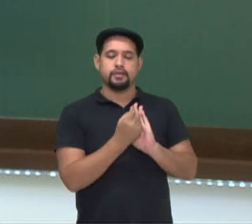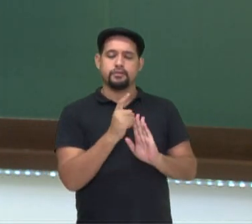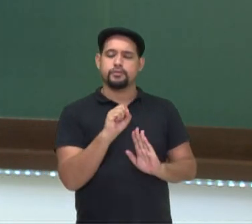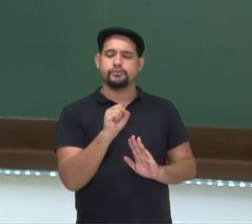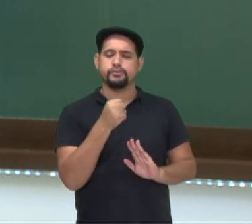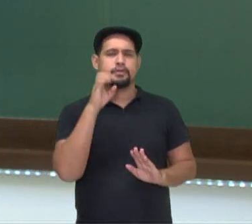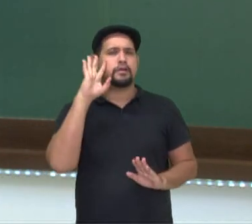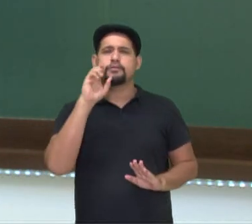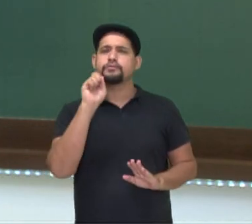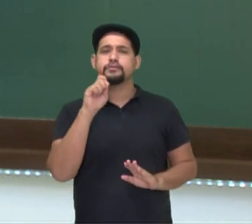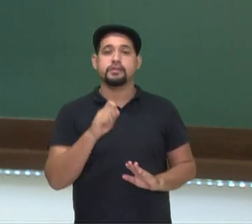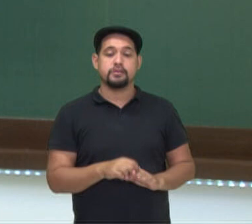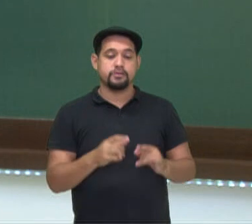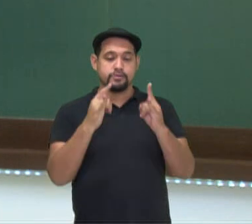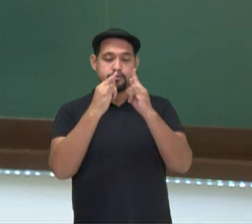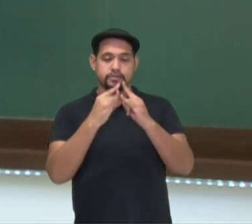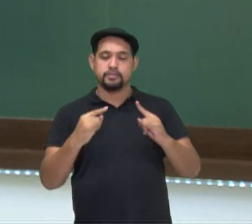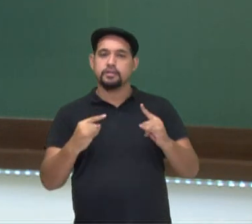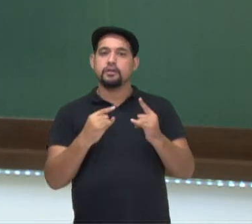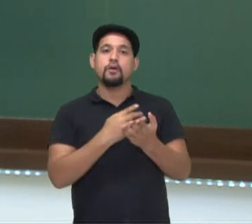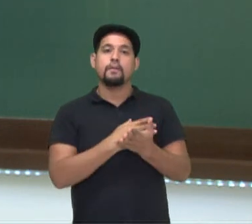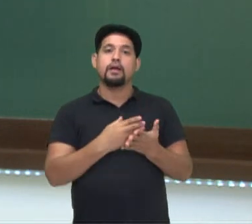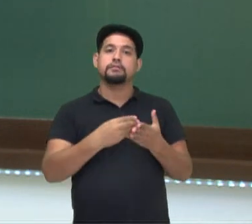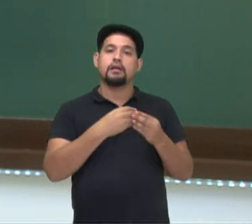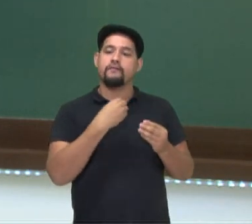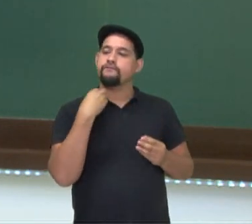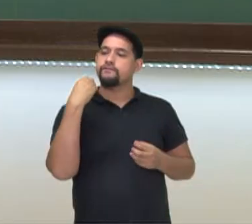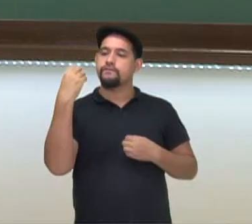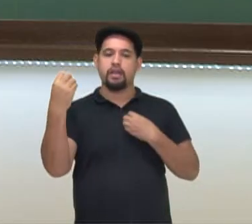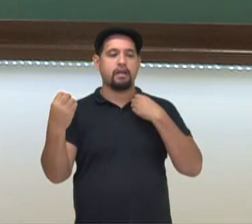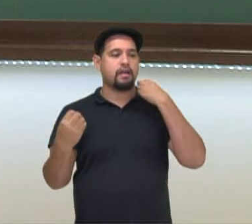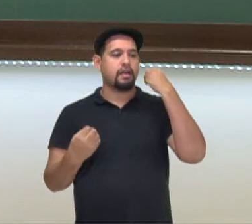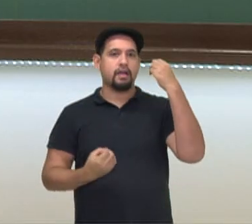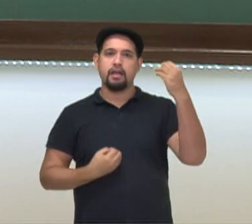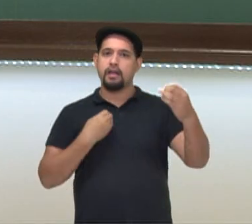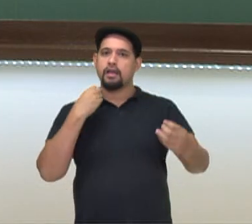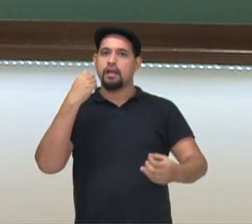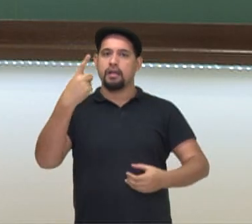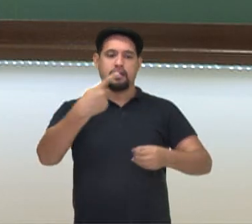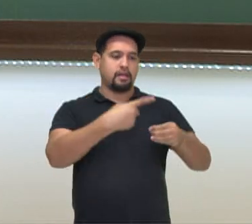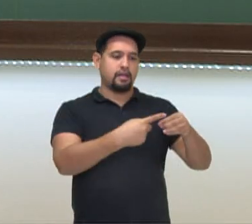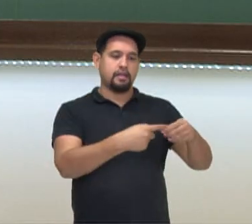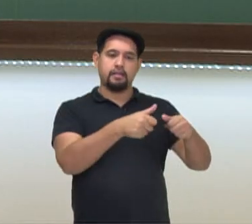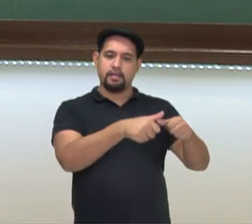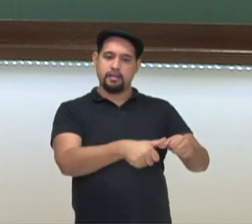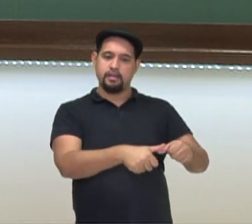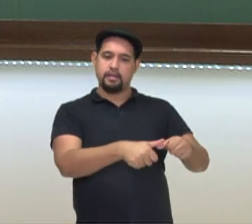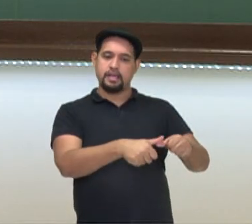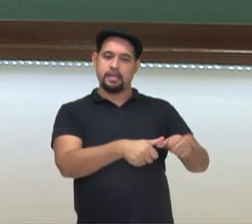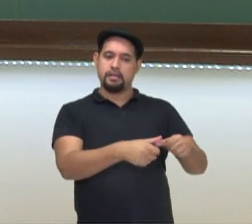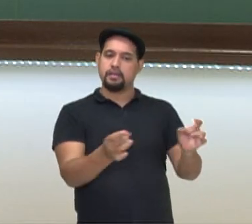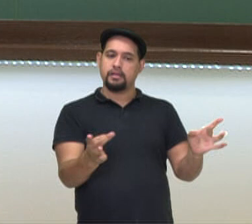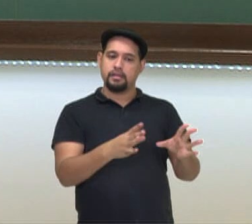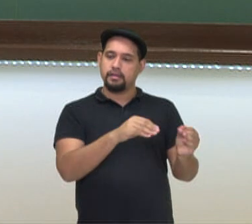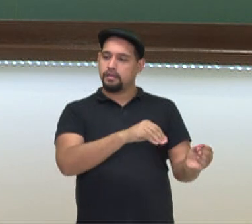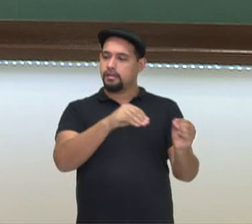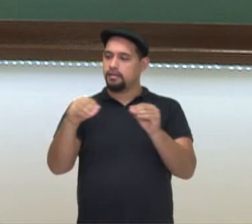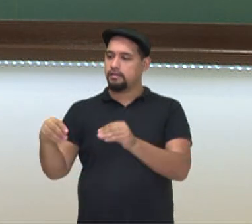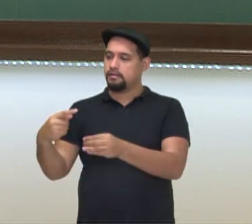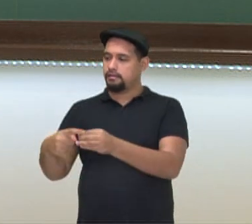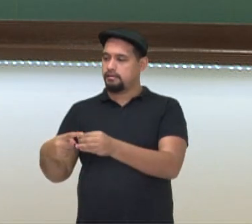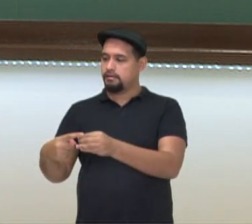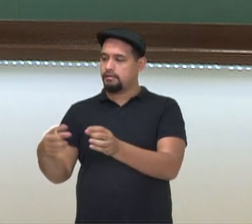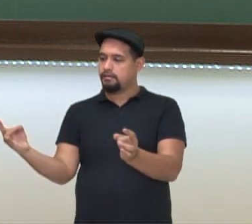que acontece? O circo começa a ser itinerante. Ele começa a viajar de um lugar para o outro, né, se